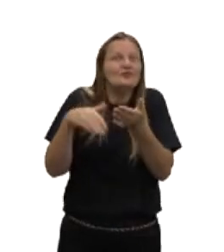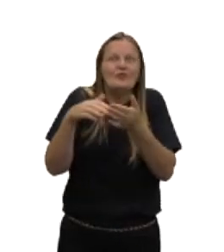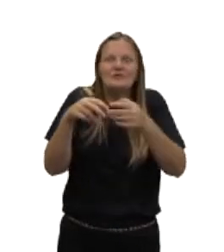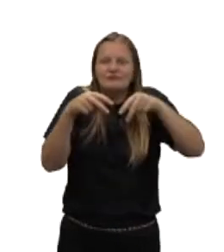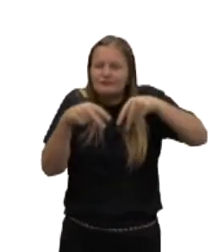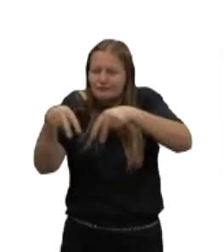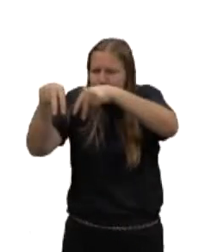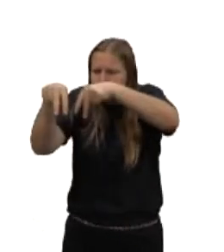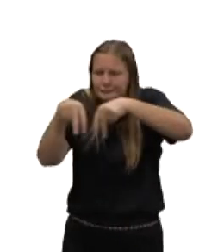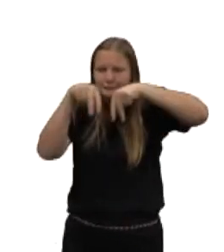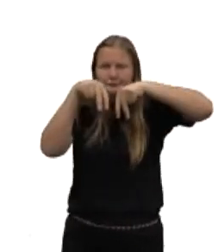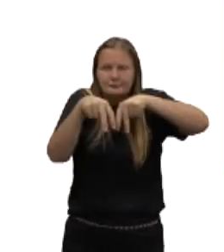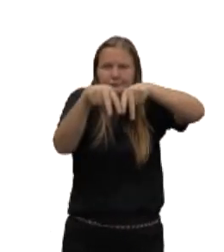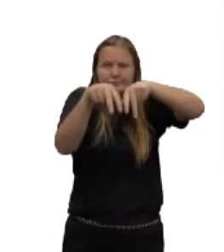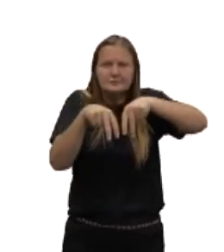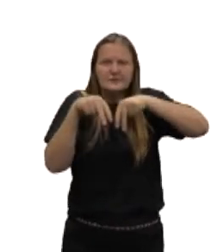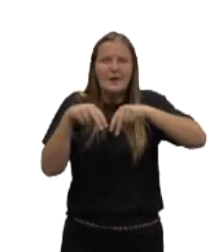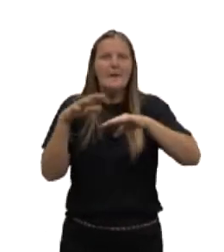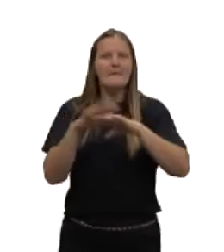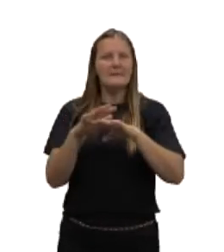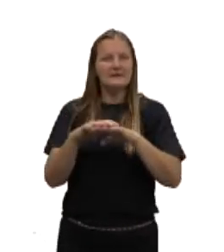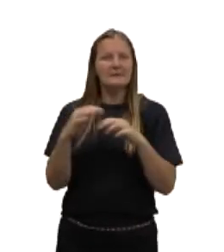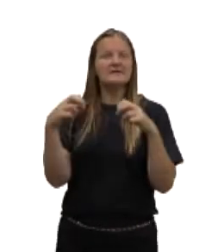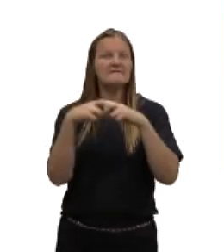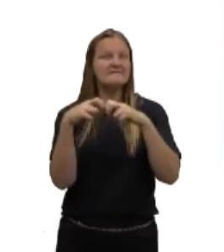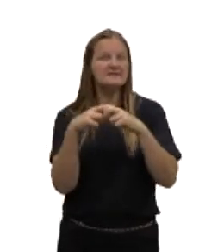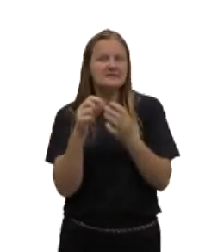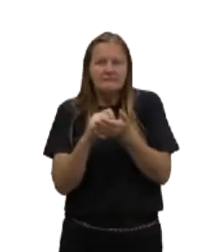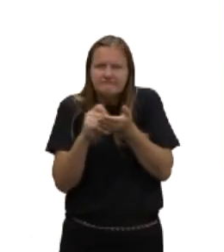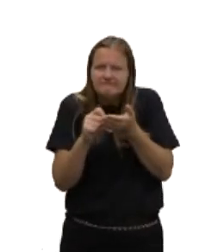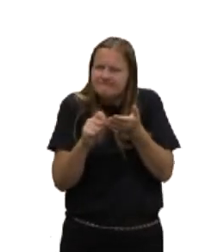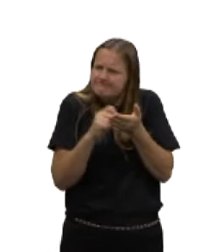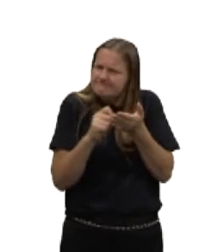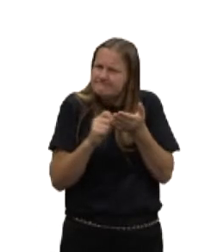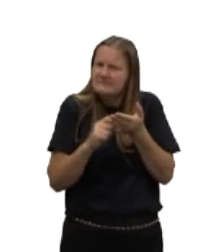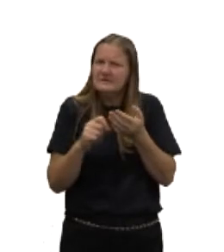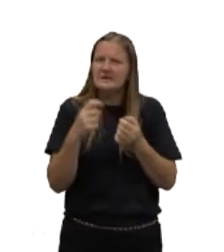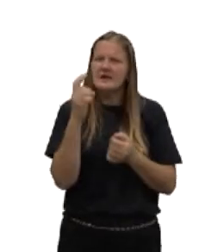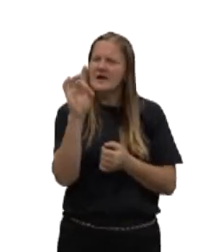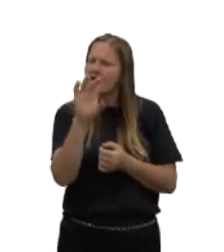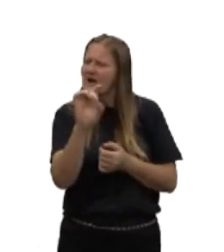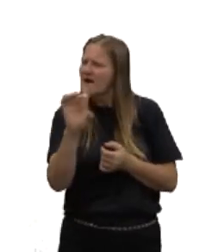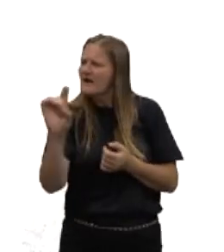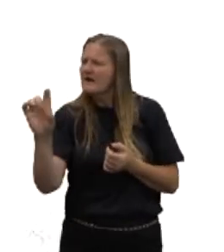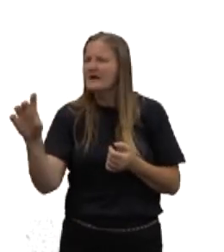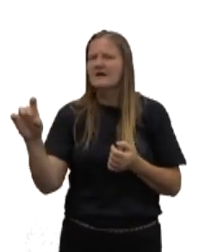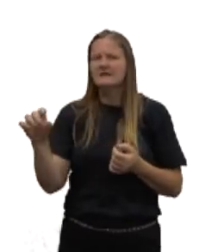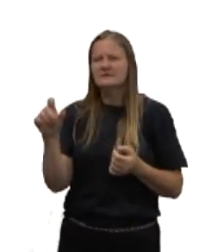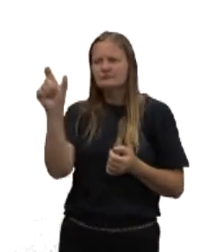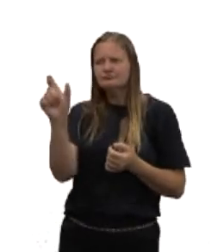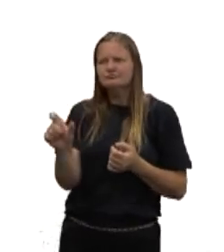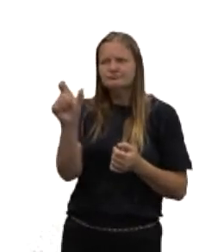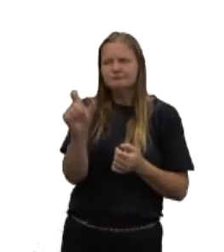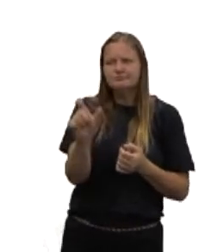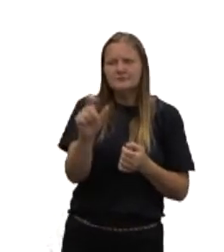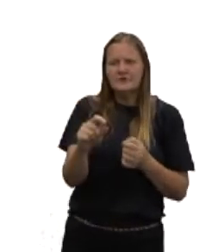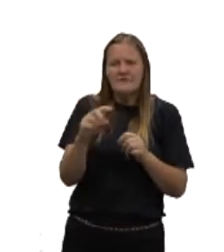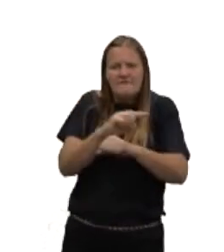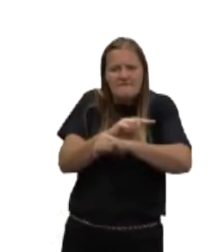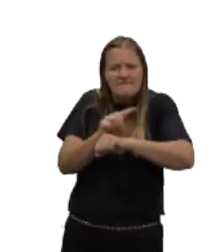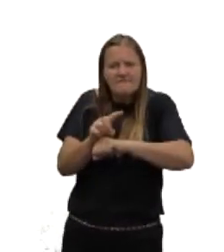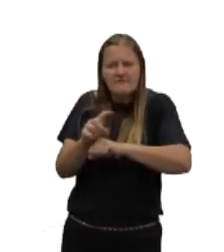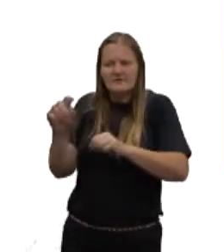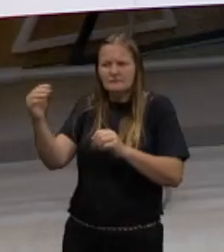dela com a matemática e a física, anotando que cada bailarino... Por que aquele bailarino entra lá